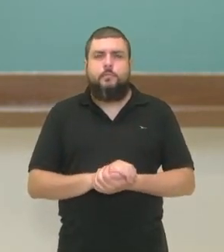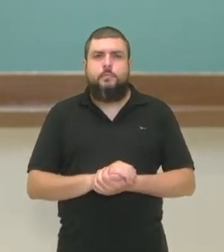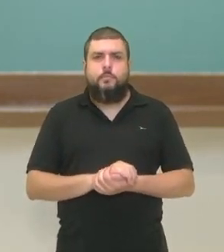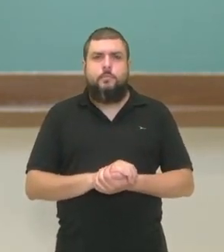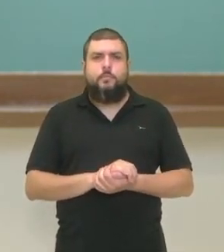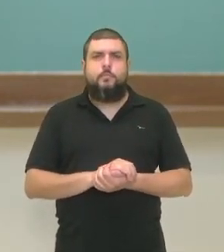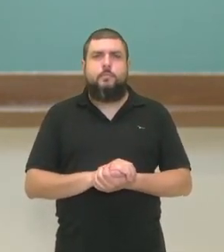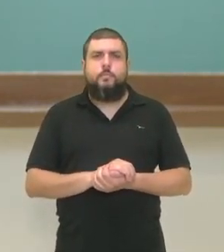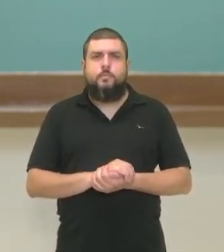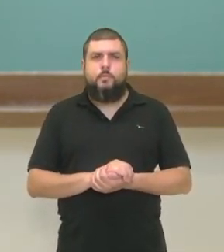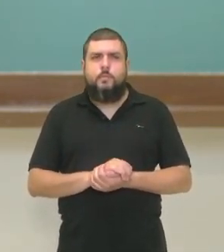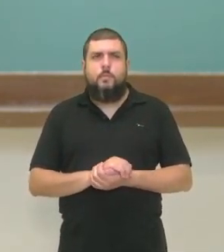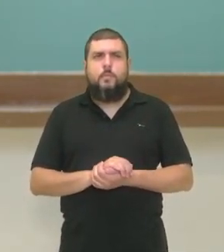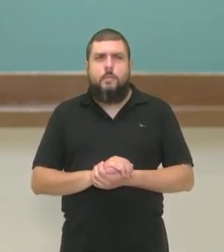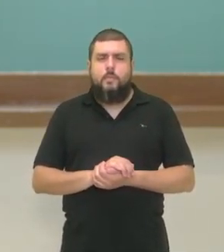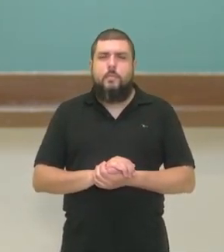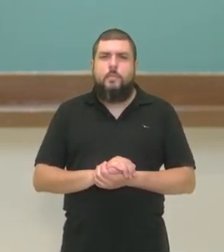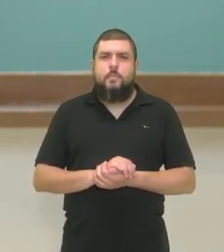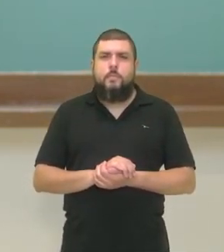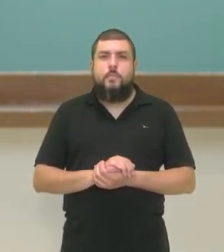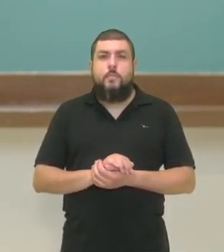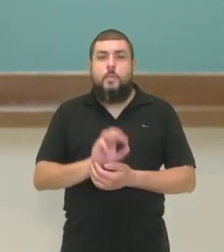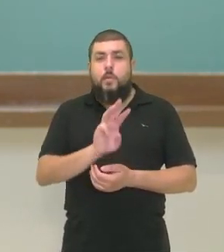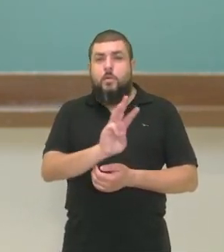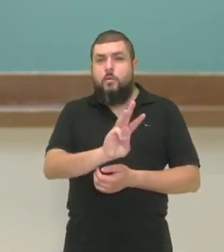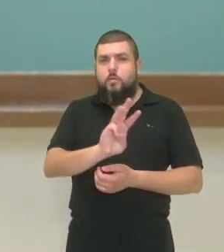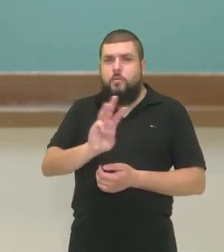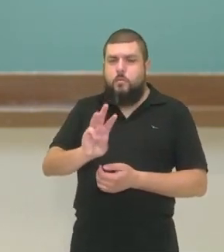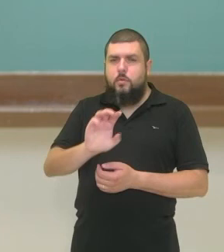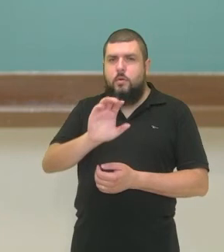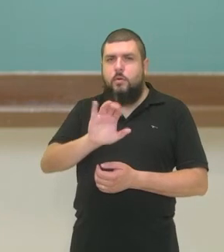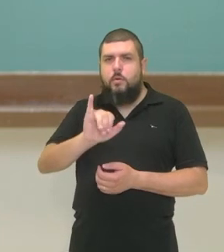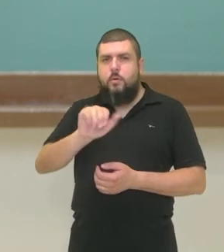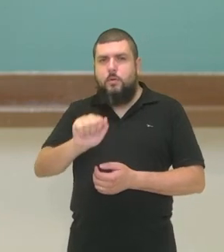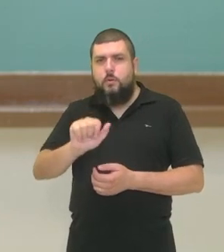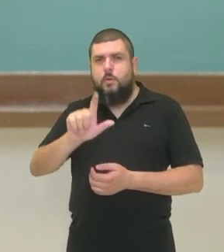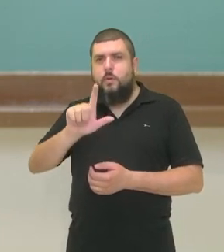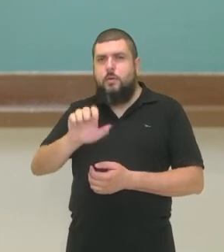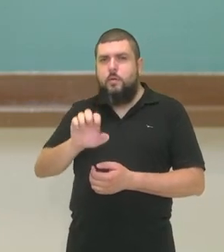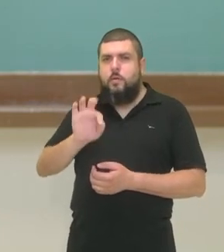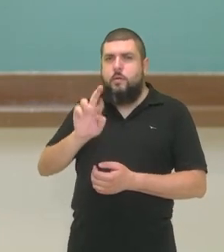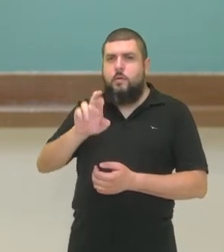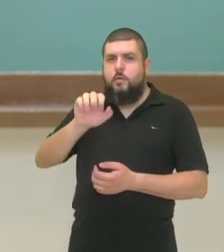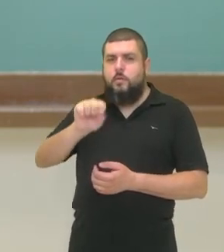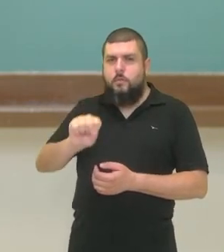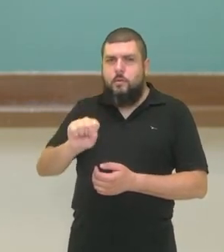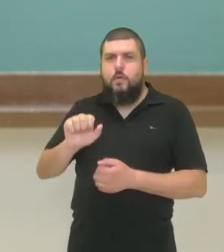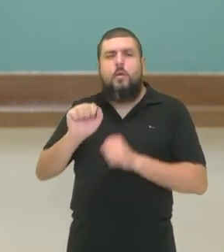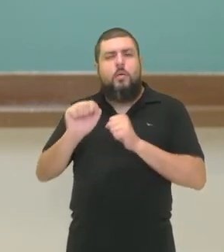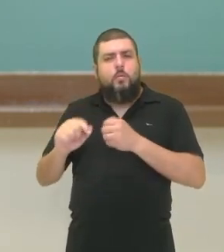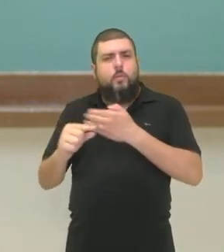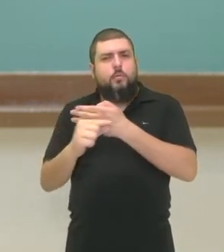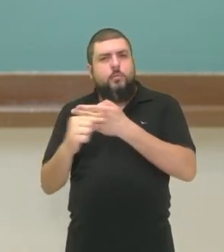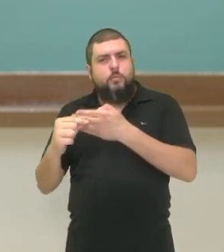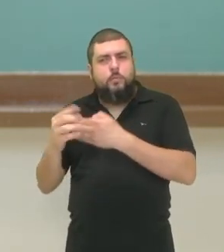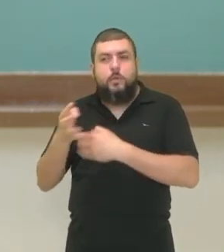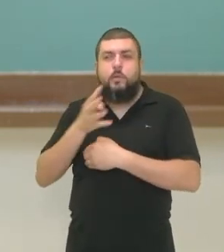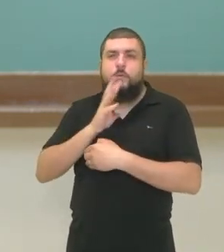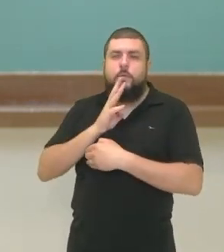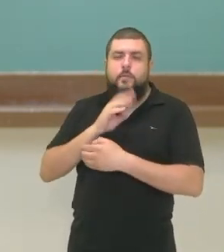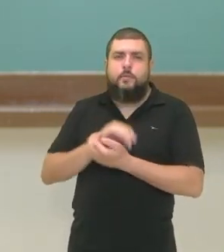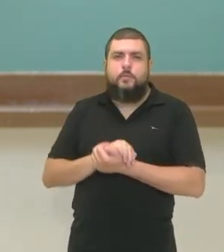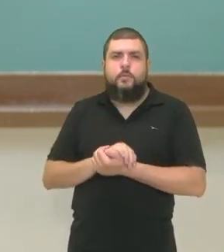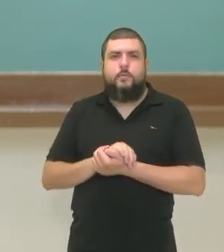No site Companhia das Letras, você pode conhecer um pouco mais sobre o autor. Então, esse autor é um